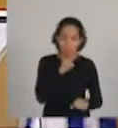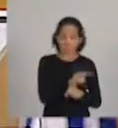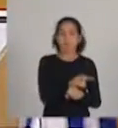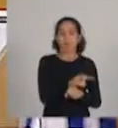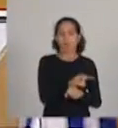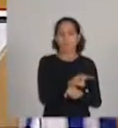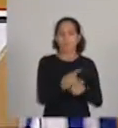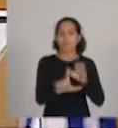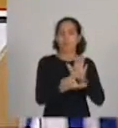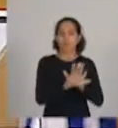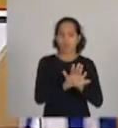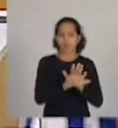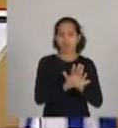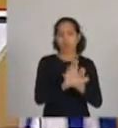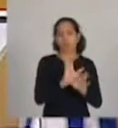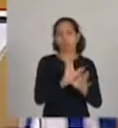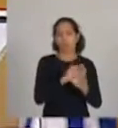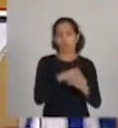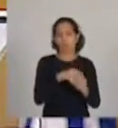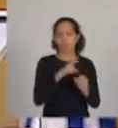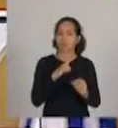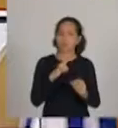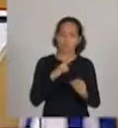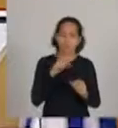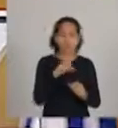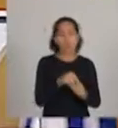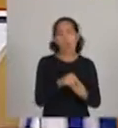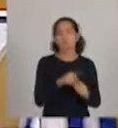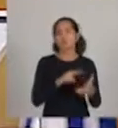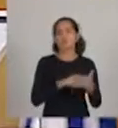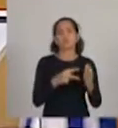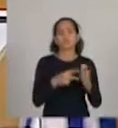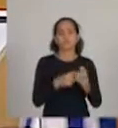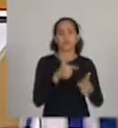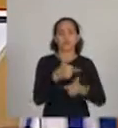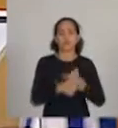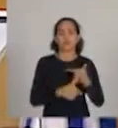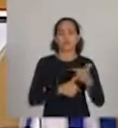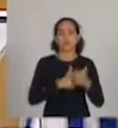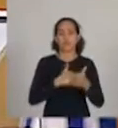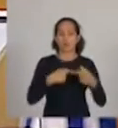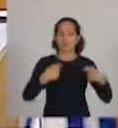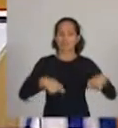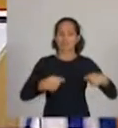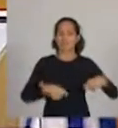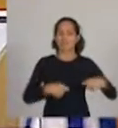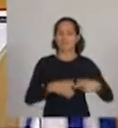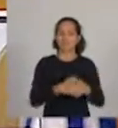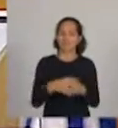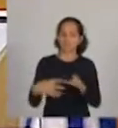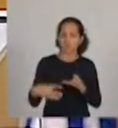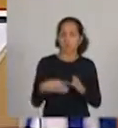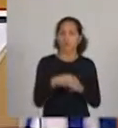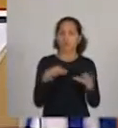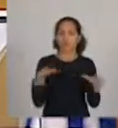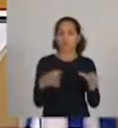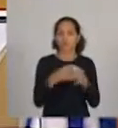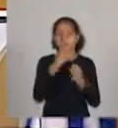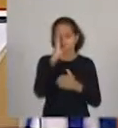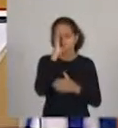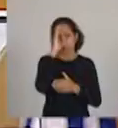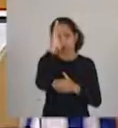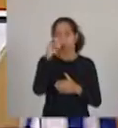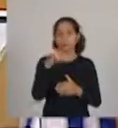que dê a atividade como atividade essencial e foi incluída no grupo de